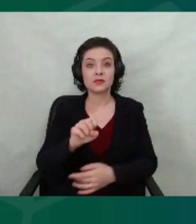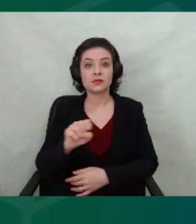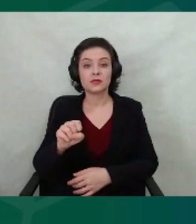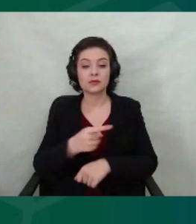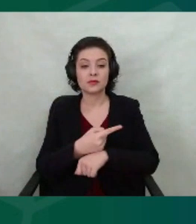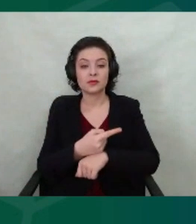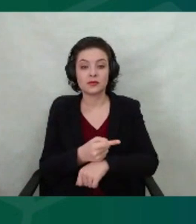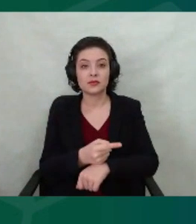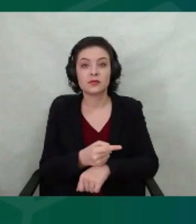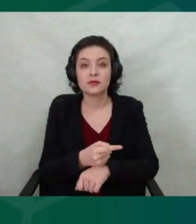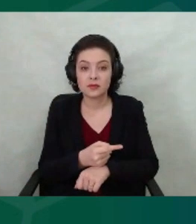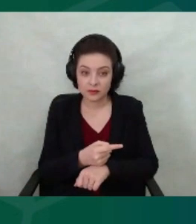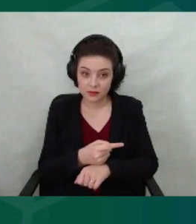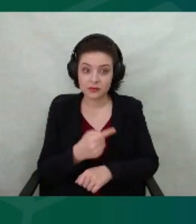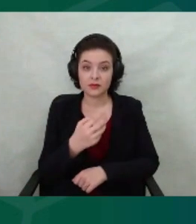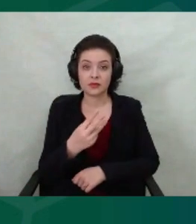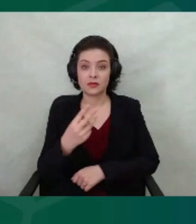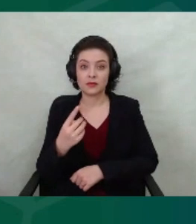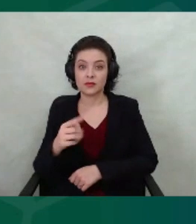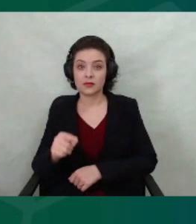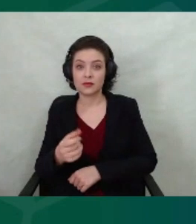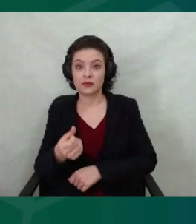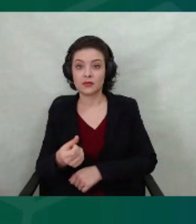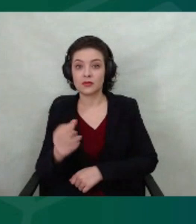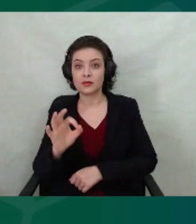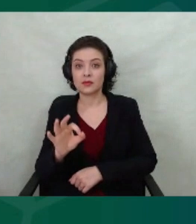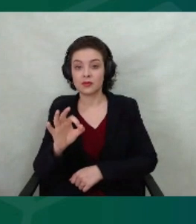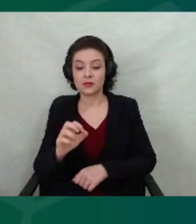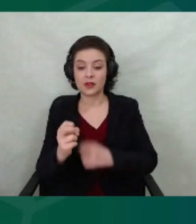de 31,6% da carga viral para as mãos.